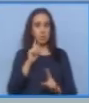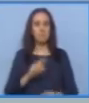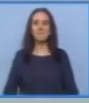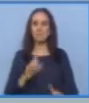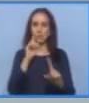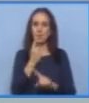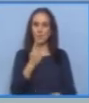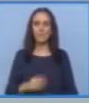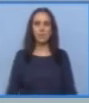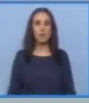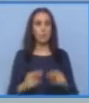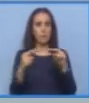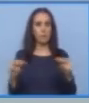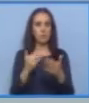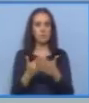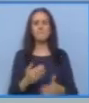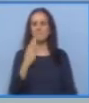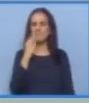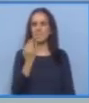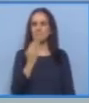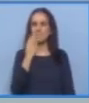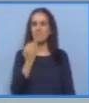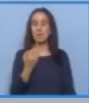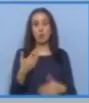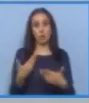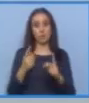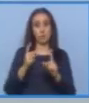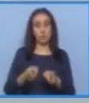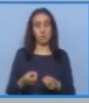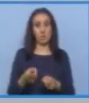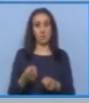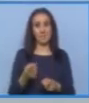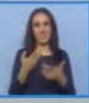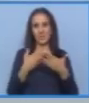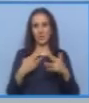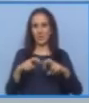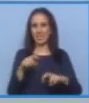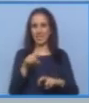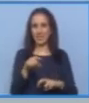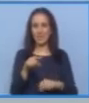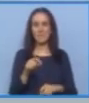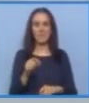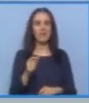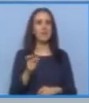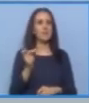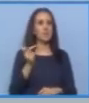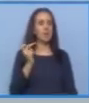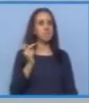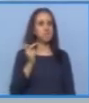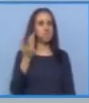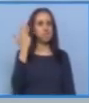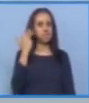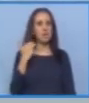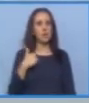sítios. Cria pontes nesse âmbito? Penso que sim, penso que sim. Estou agora a começar a estudar isto. Há uns anos comecei